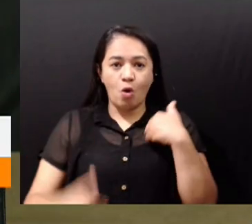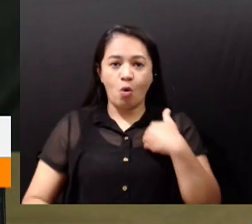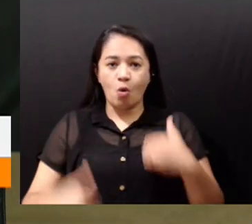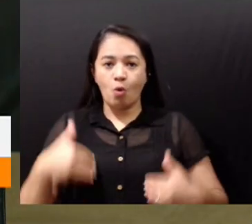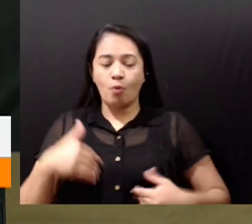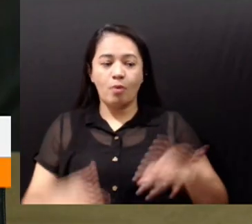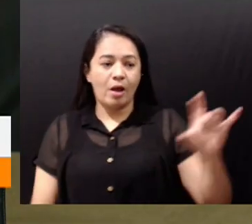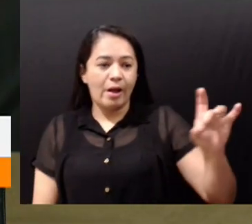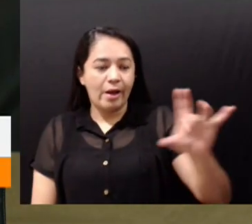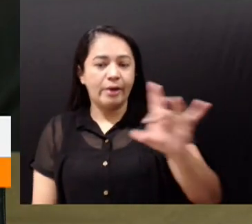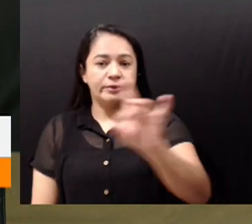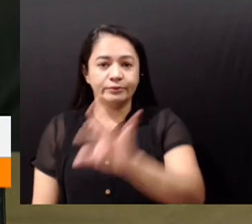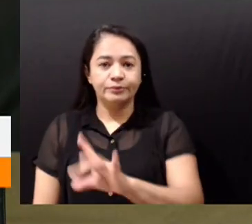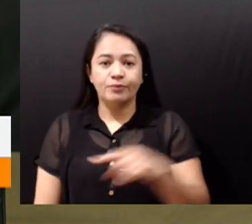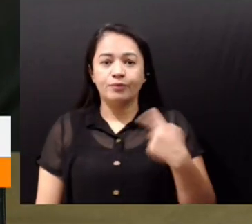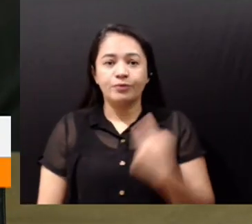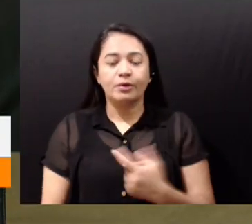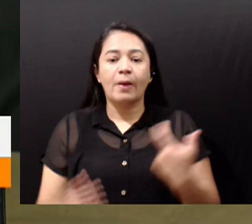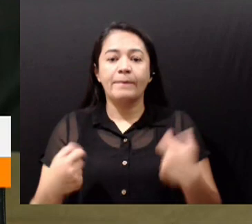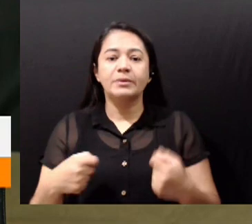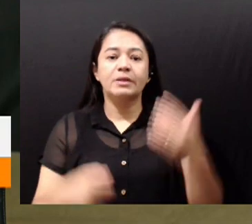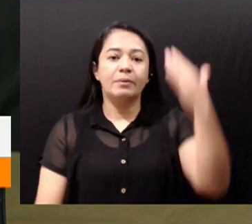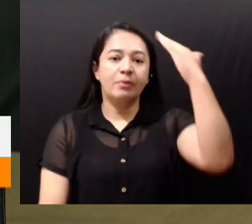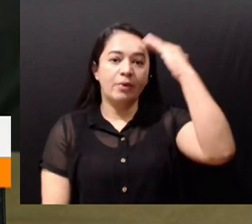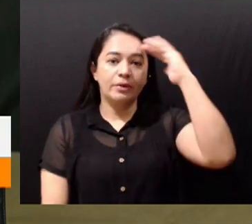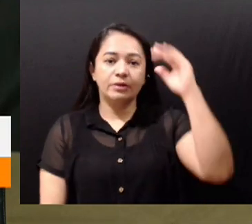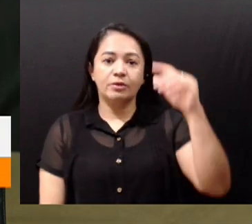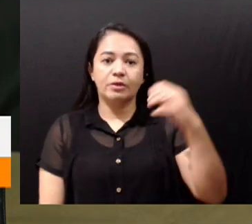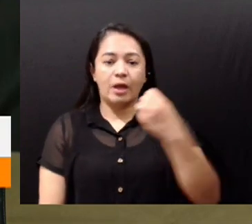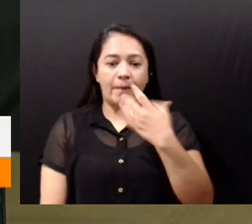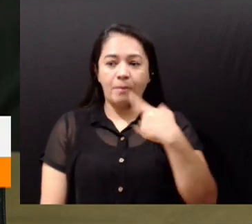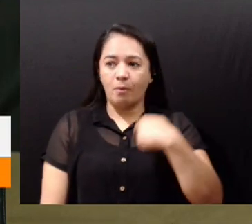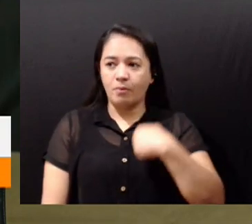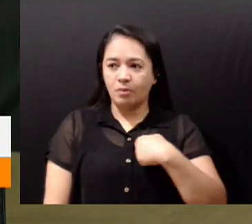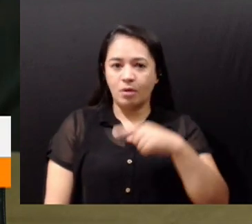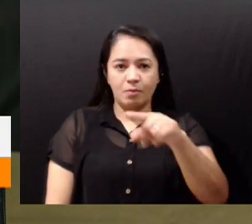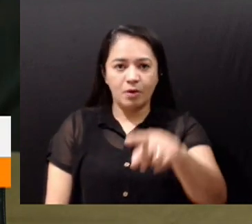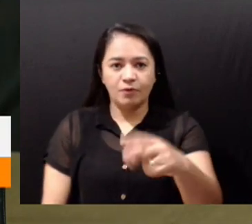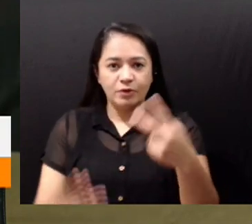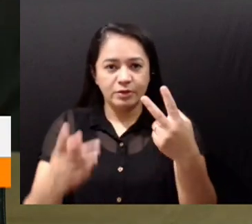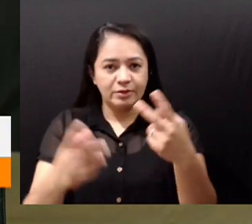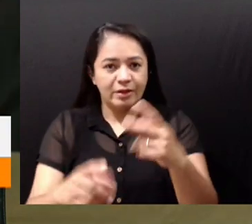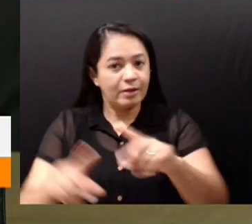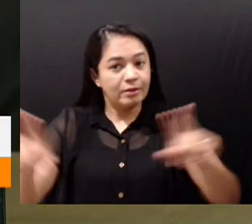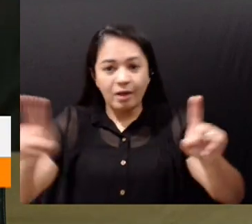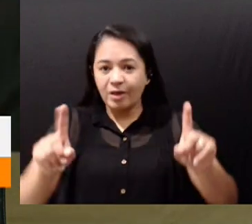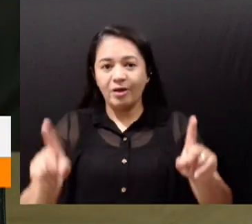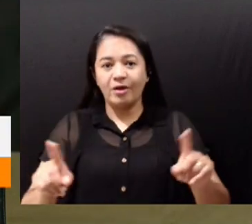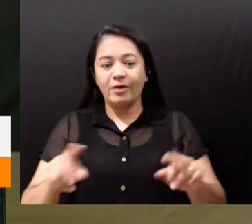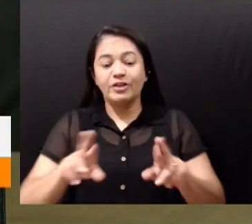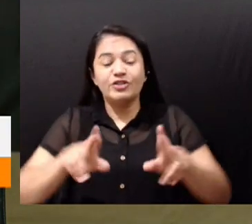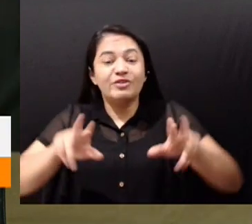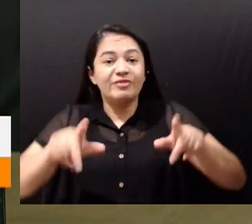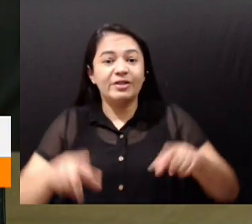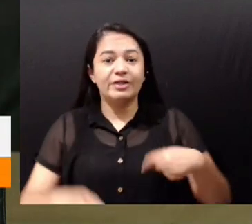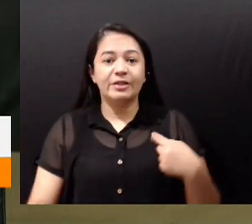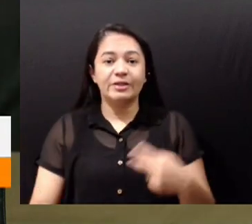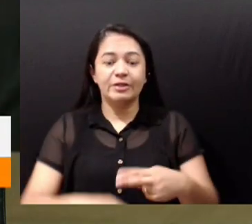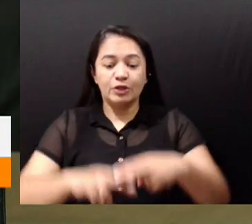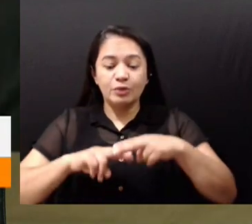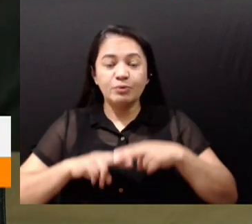Então a gente precisa entender que o que serve para você não serve para mim e vice-versa. Então é por isso que nós precisamos de